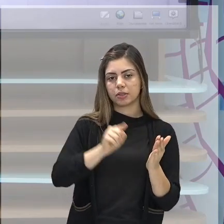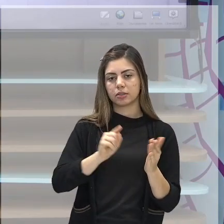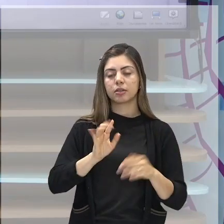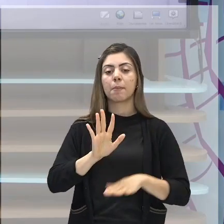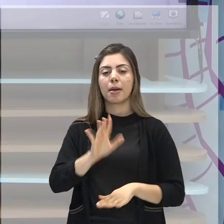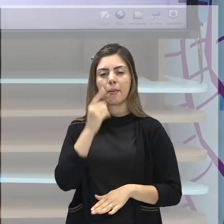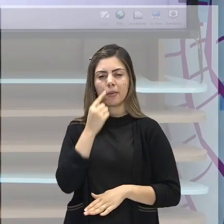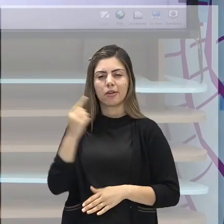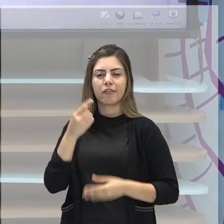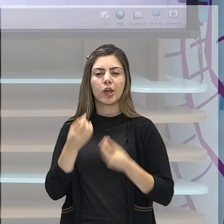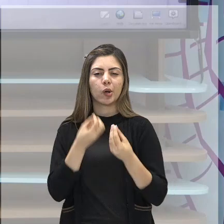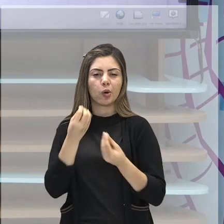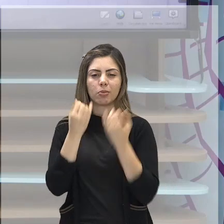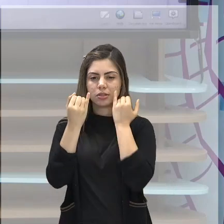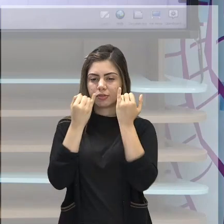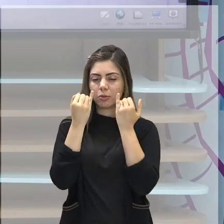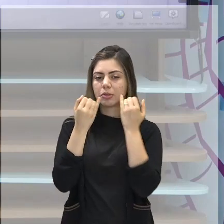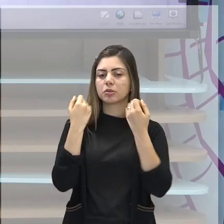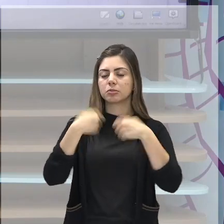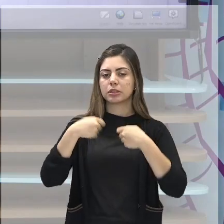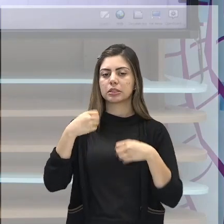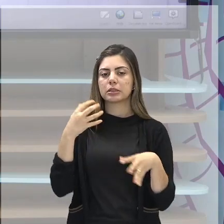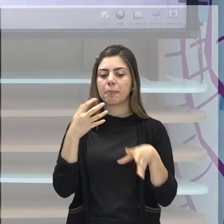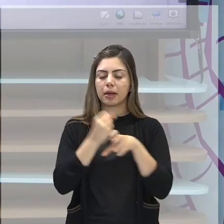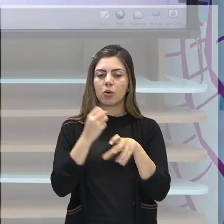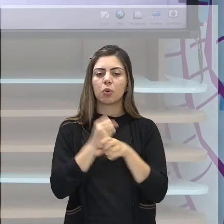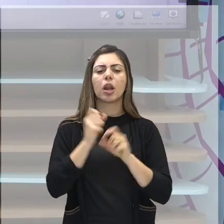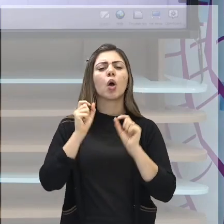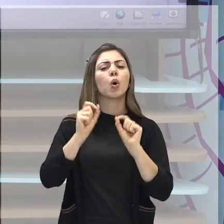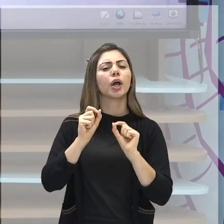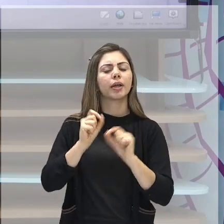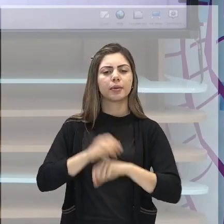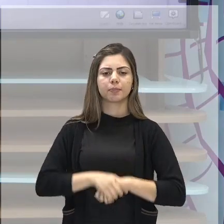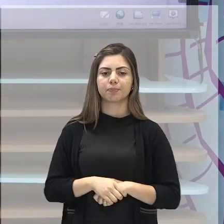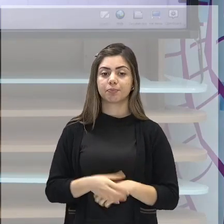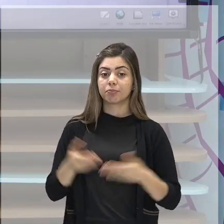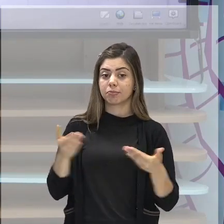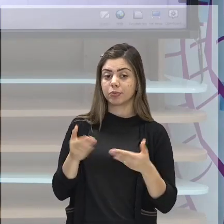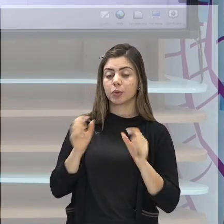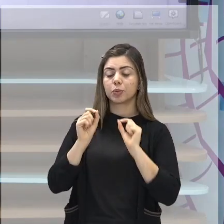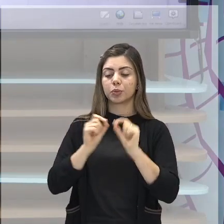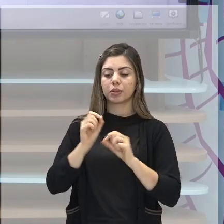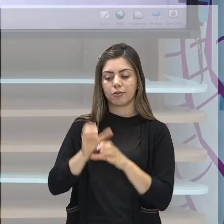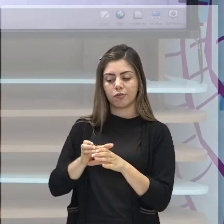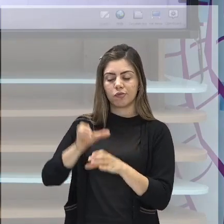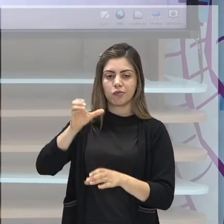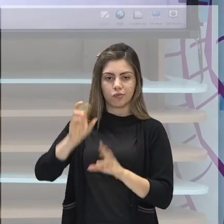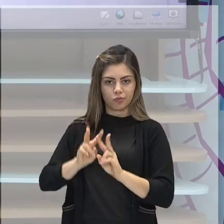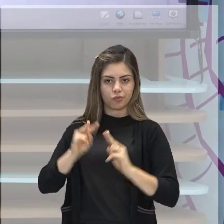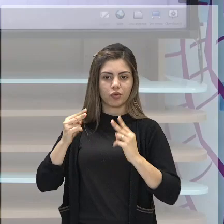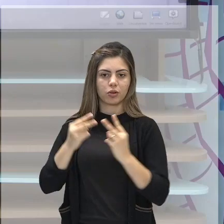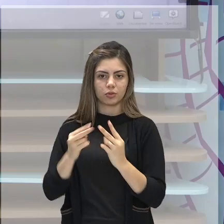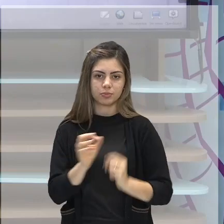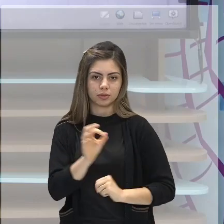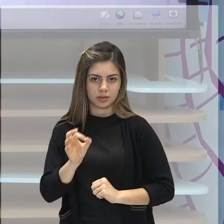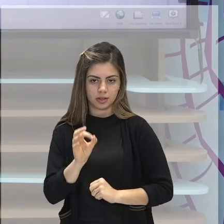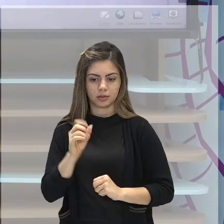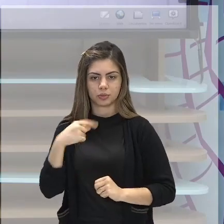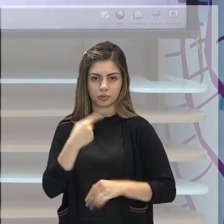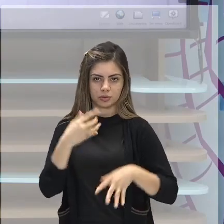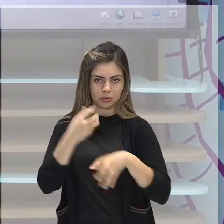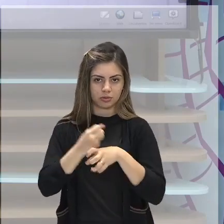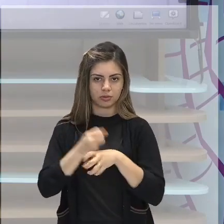tenho que ter em destaque. Precisamos calcular o quê? Precisamos calcular o volume desse cilindro,